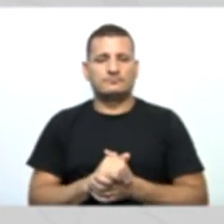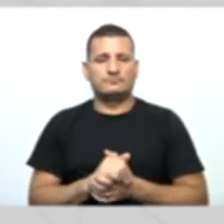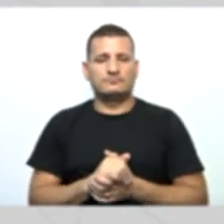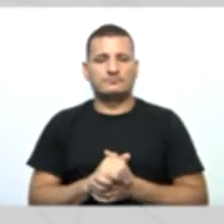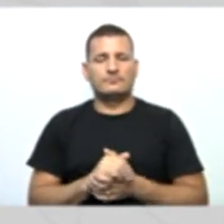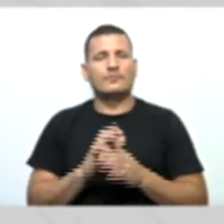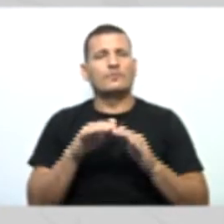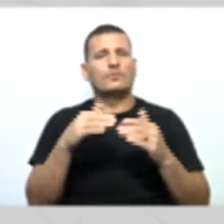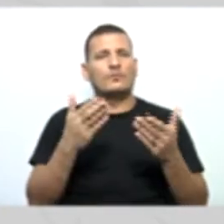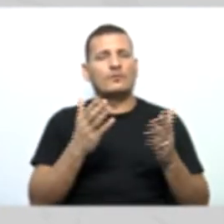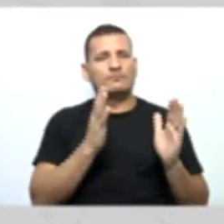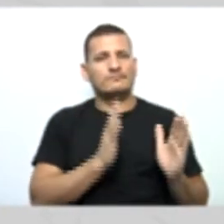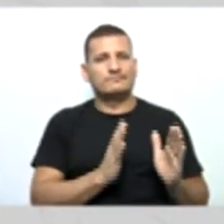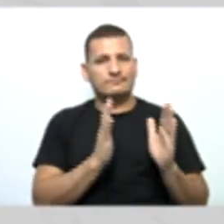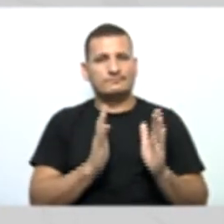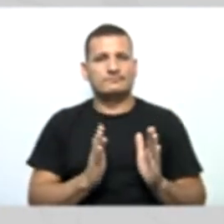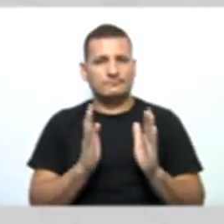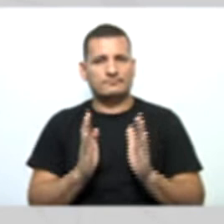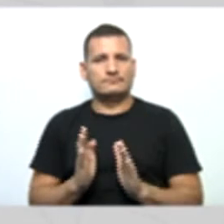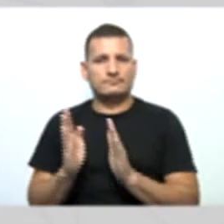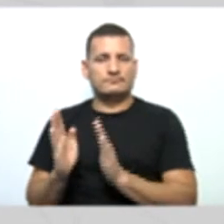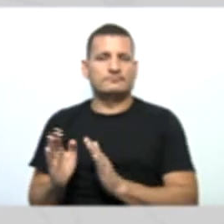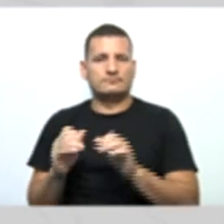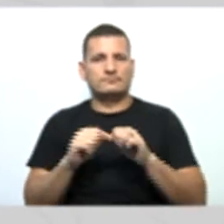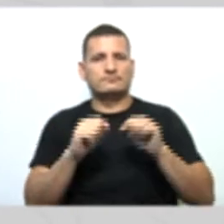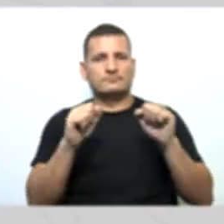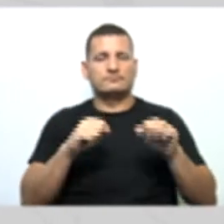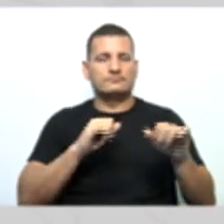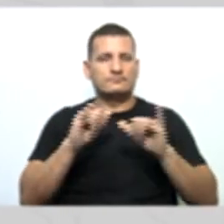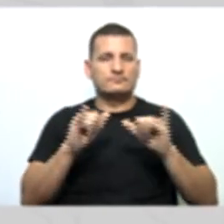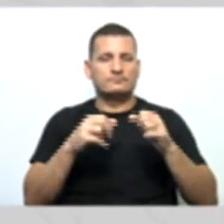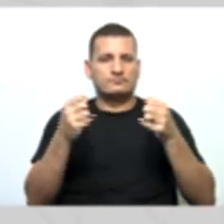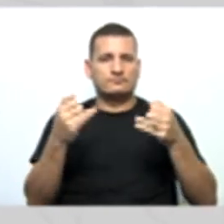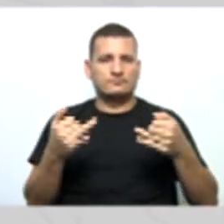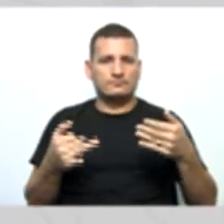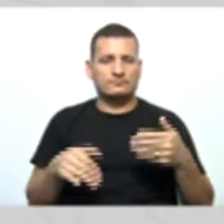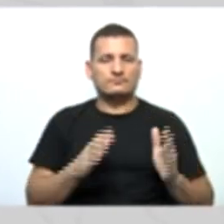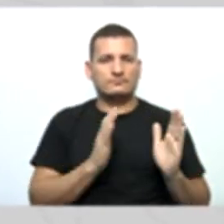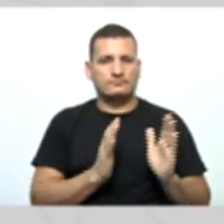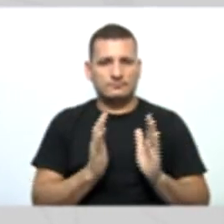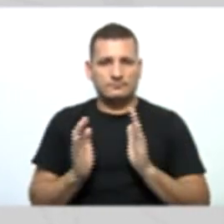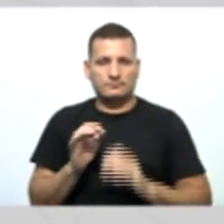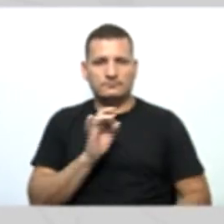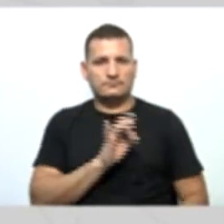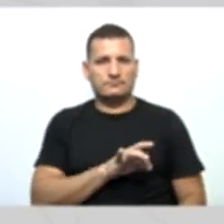Quais são as fases de um sistema de informação? Explique cada uma delas.